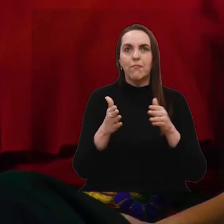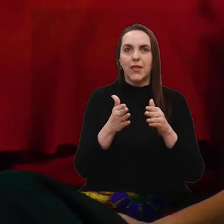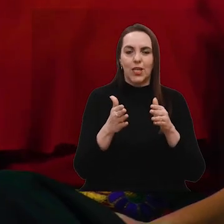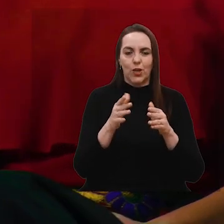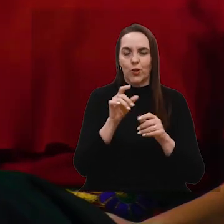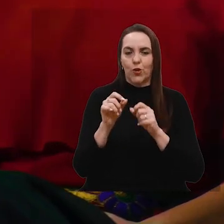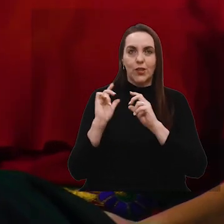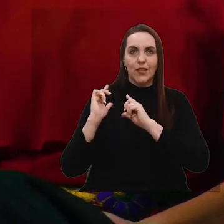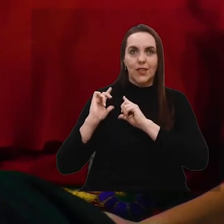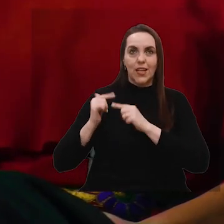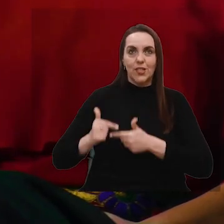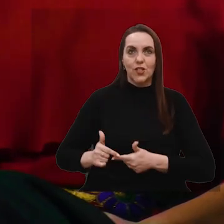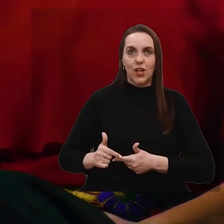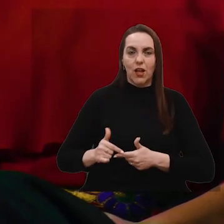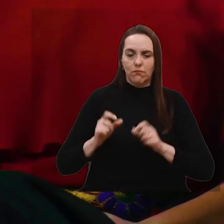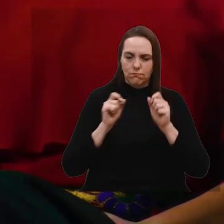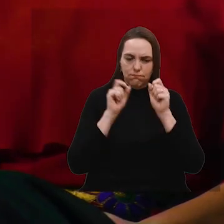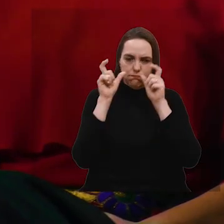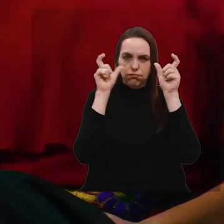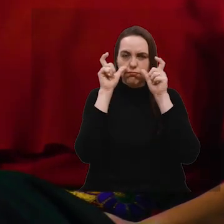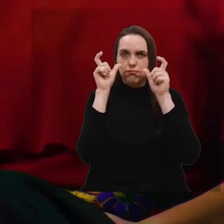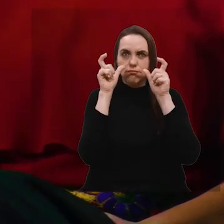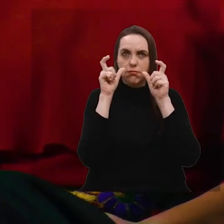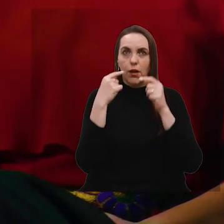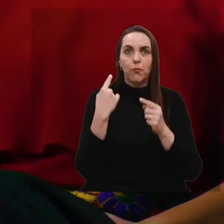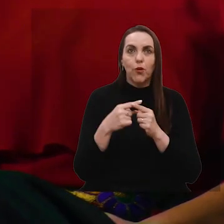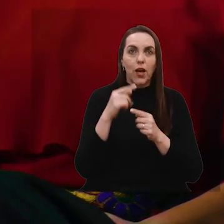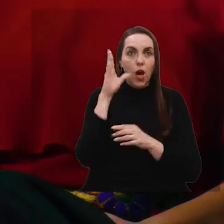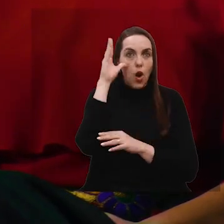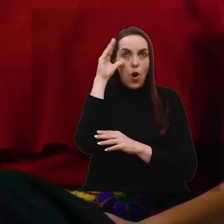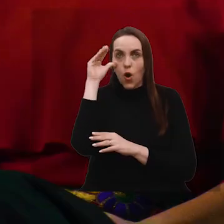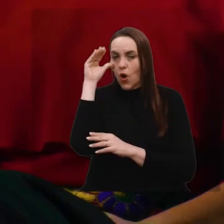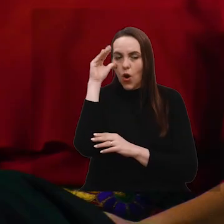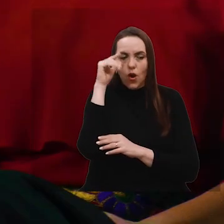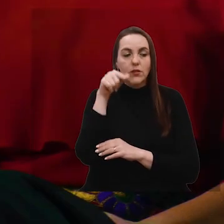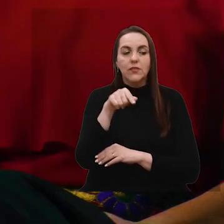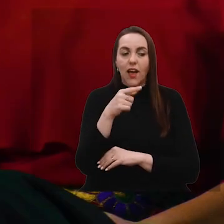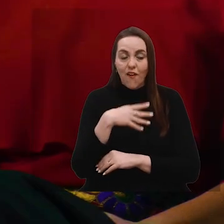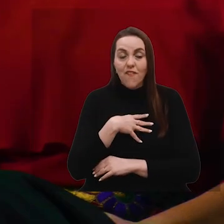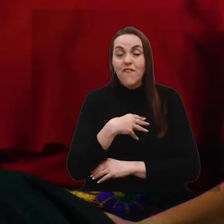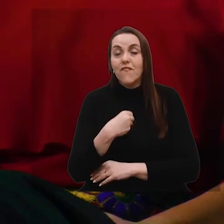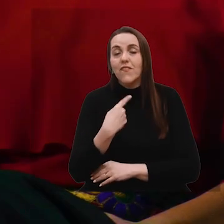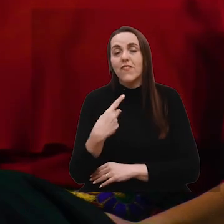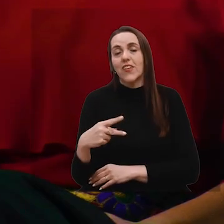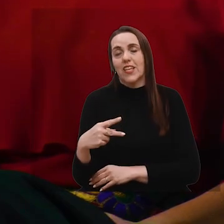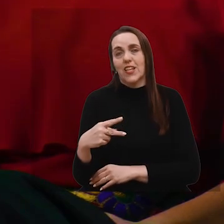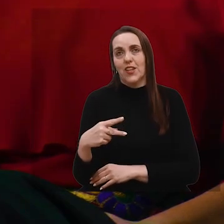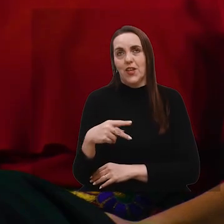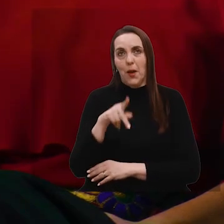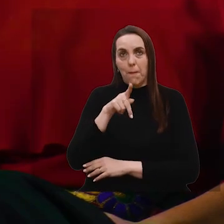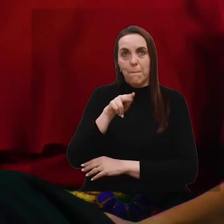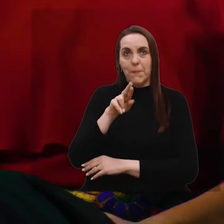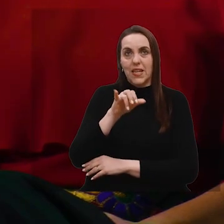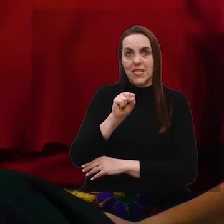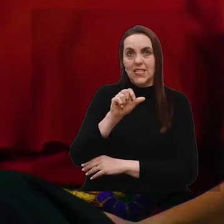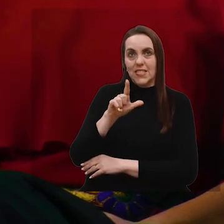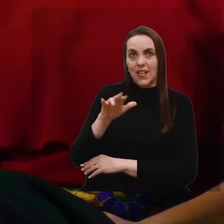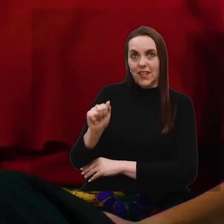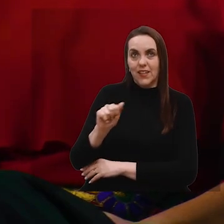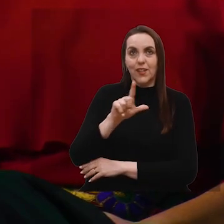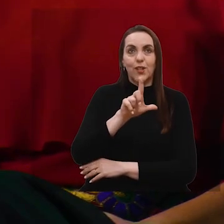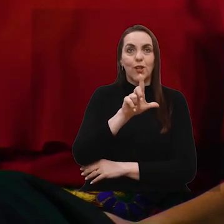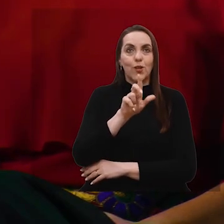caminho do tradicionalismo foi despertado pelos olhos curiosos dos filhos. Então